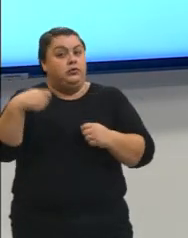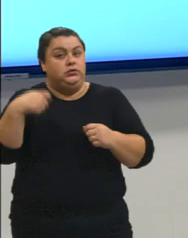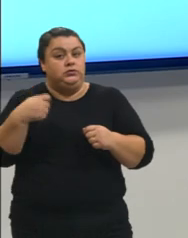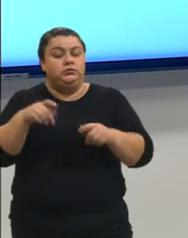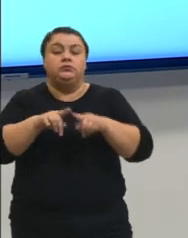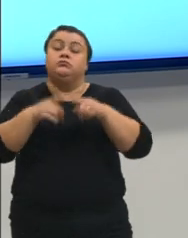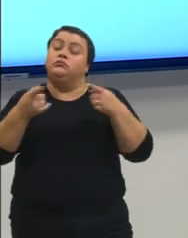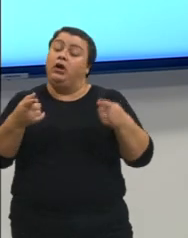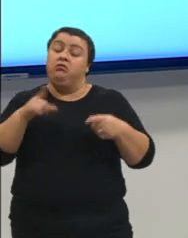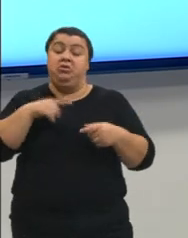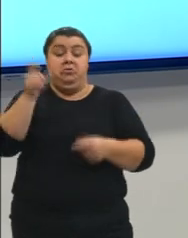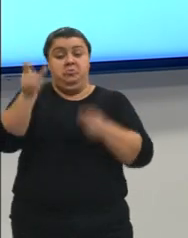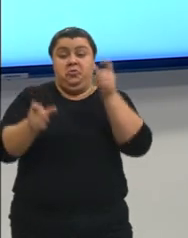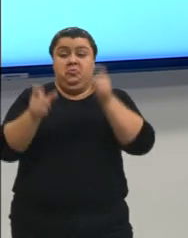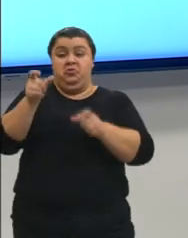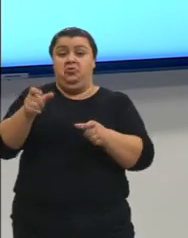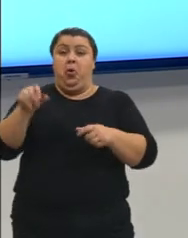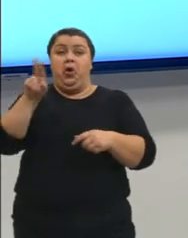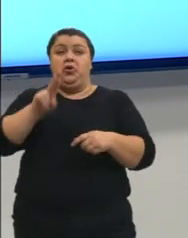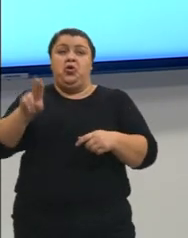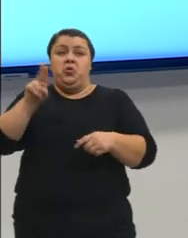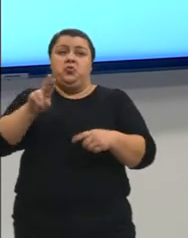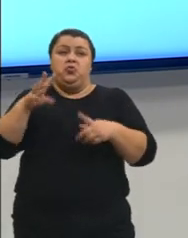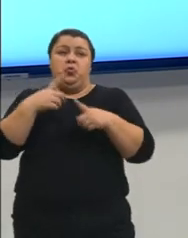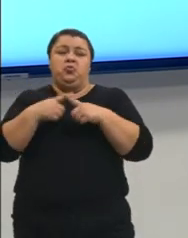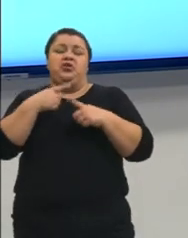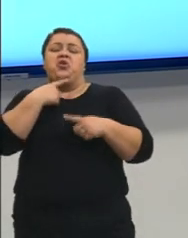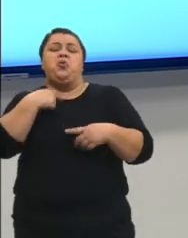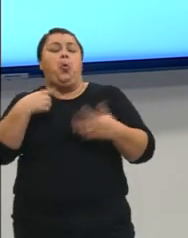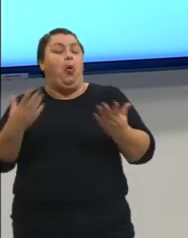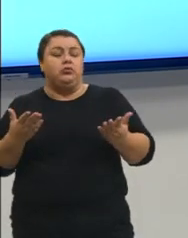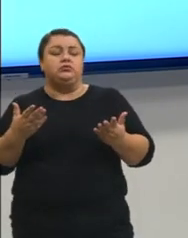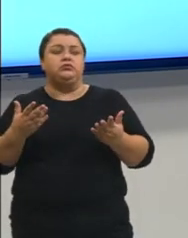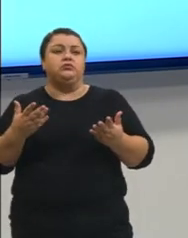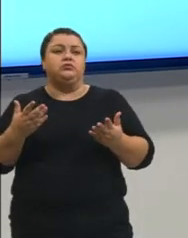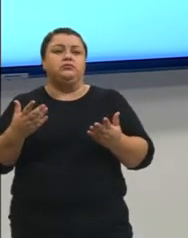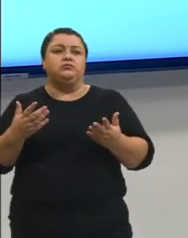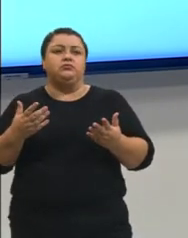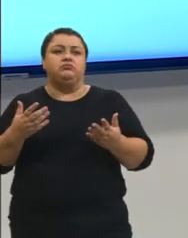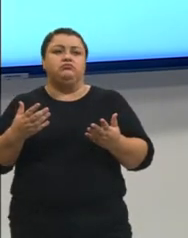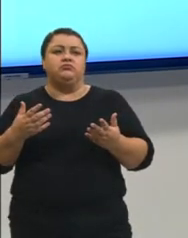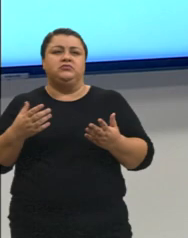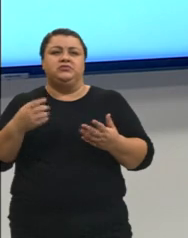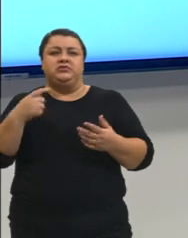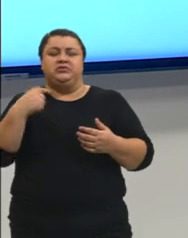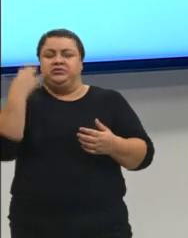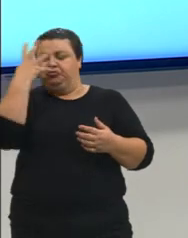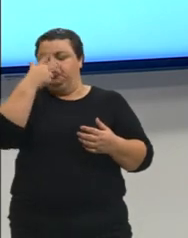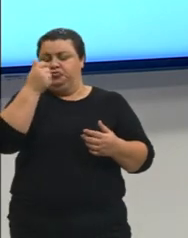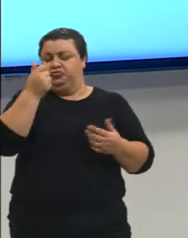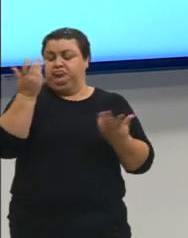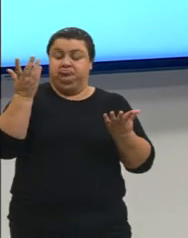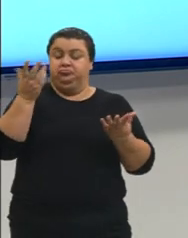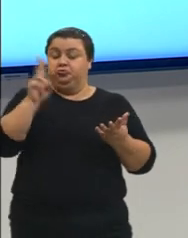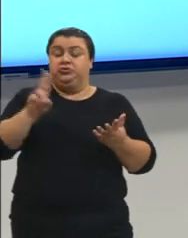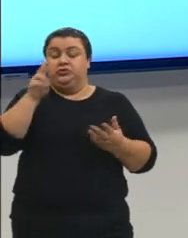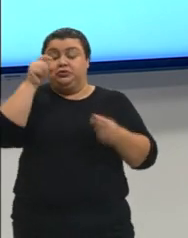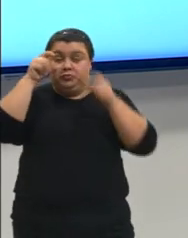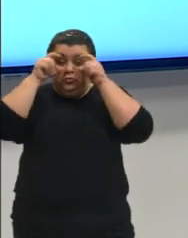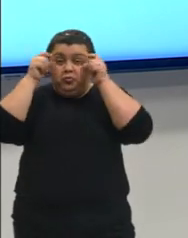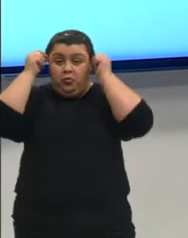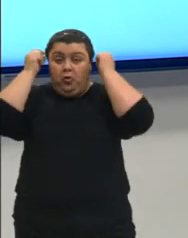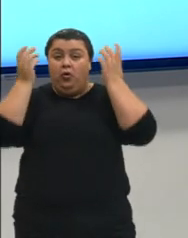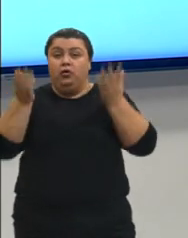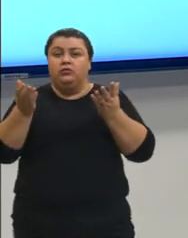mas tem algumas pessoas que usam porque gostam de usar ela se acham mais bonitas de óculos